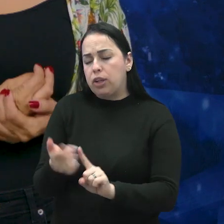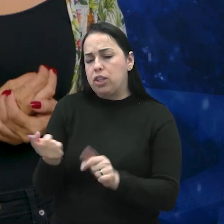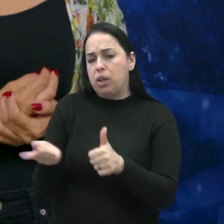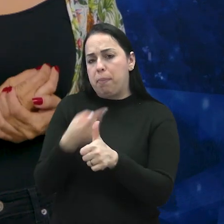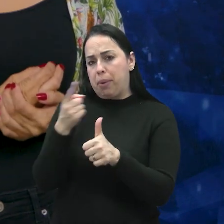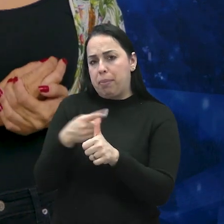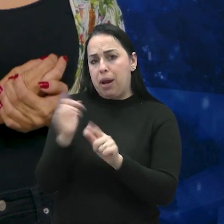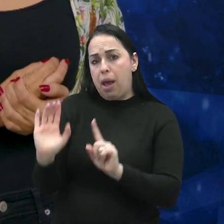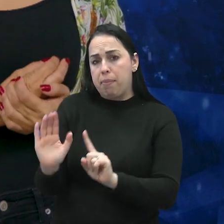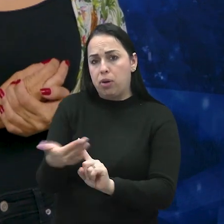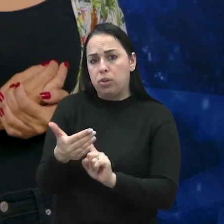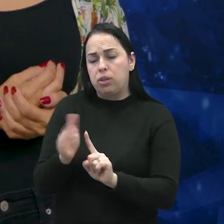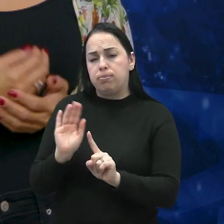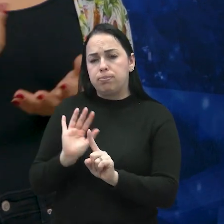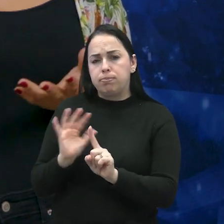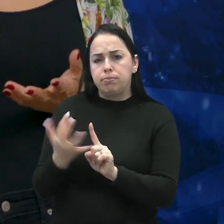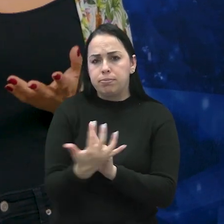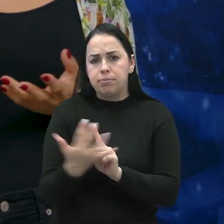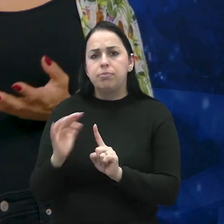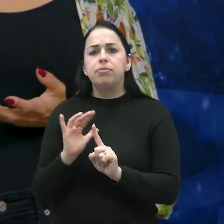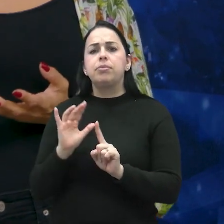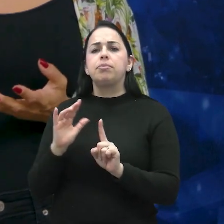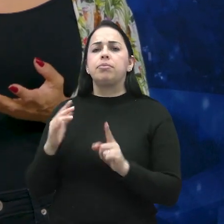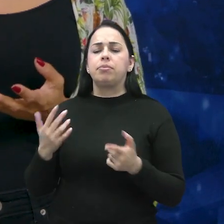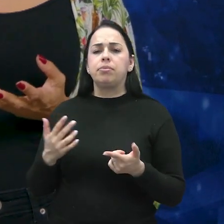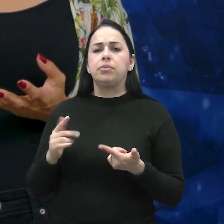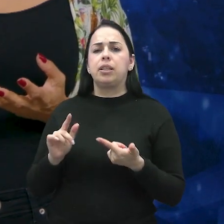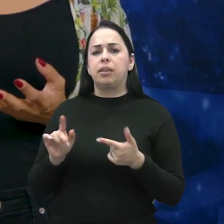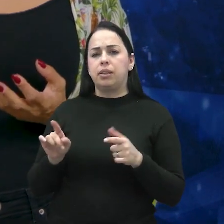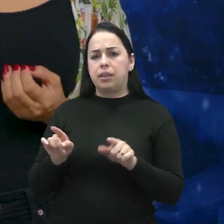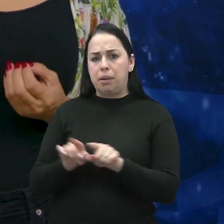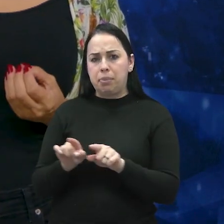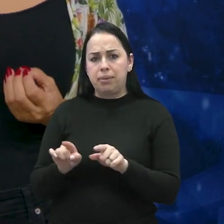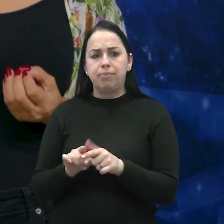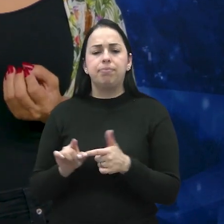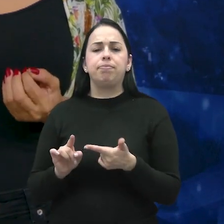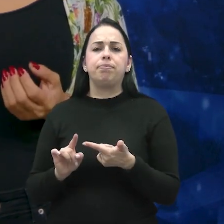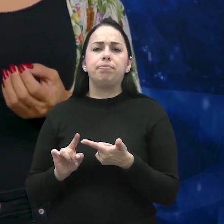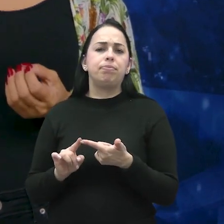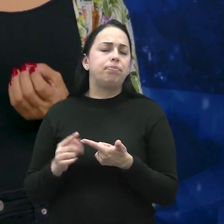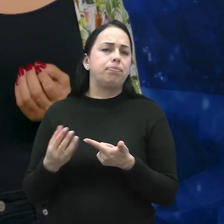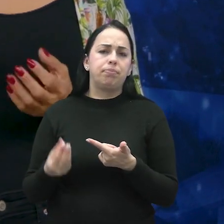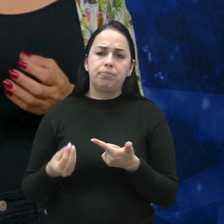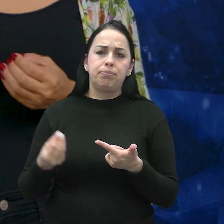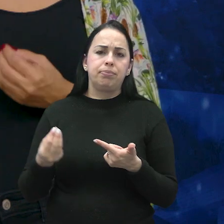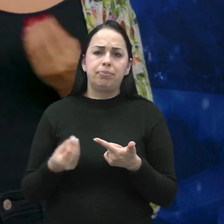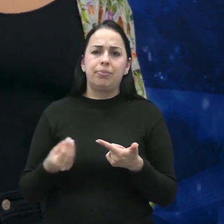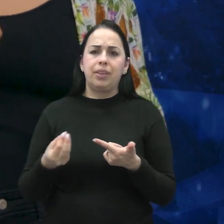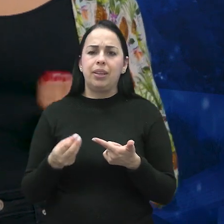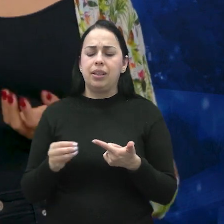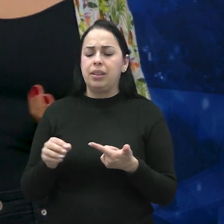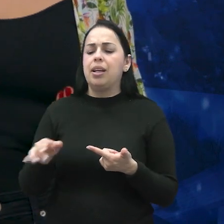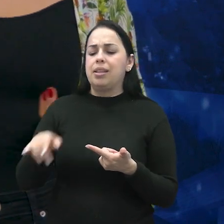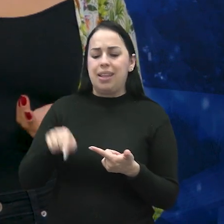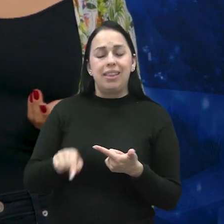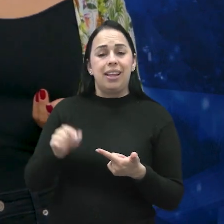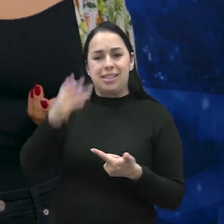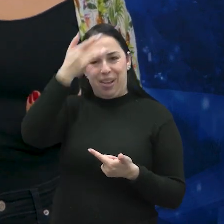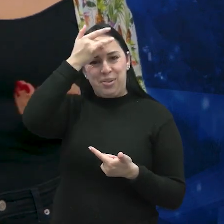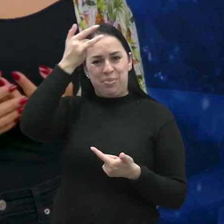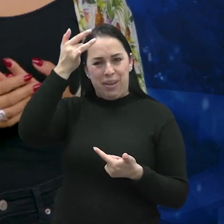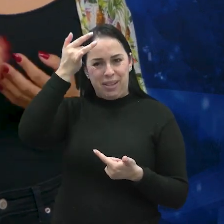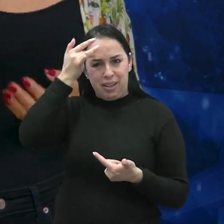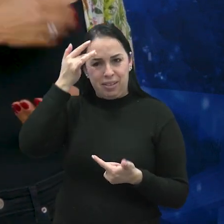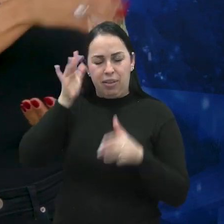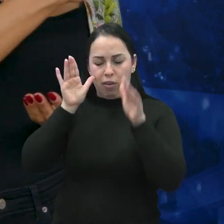criança, né? Nós temos acessos à saúde mental como um todo,